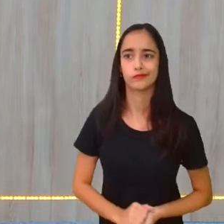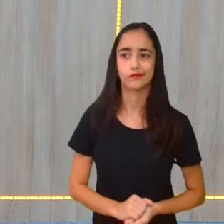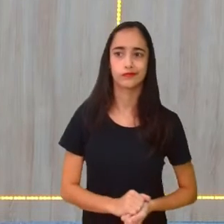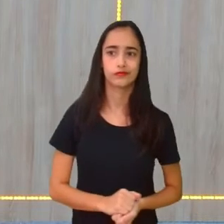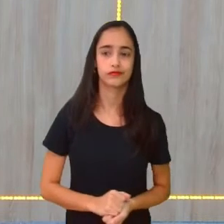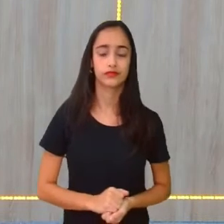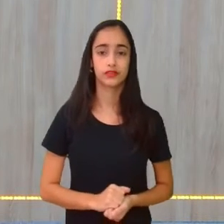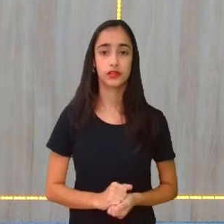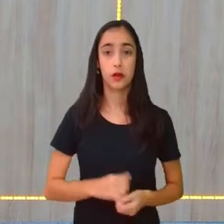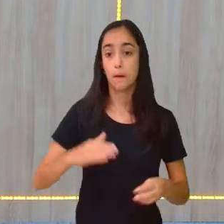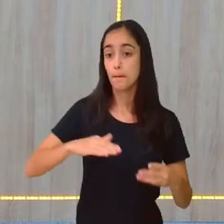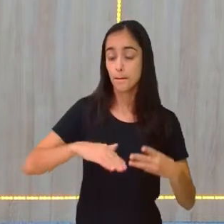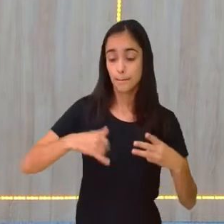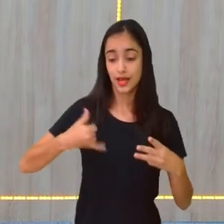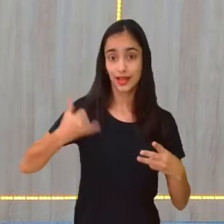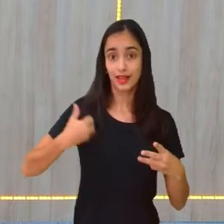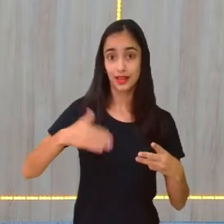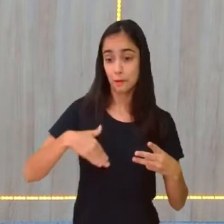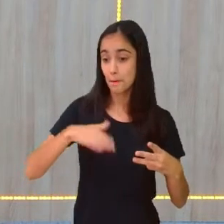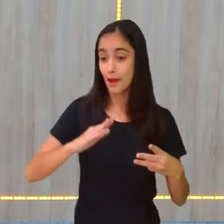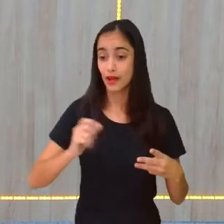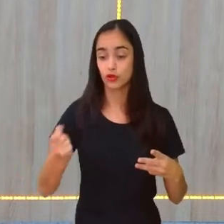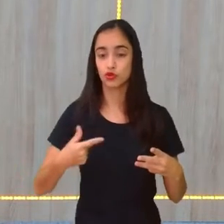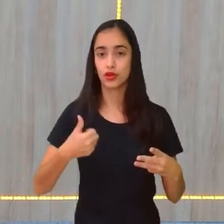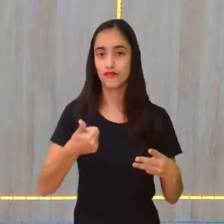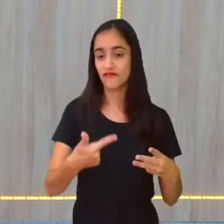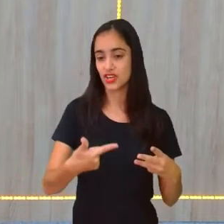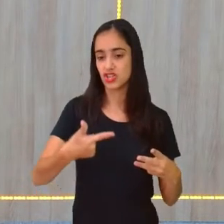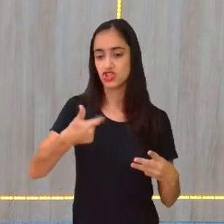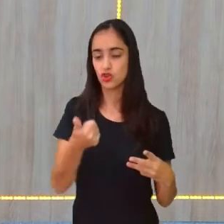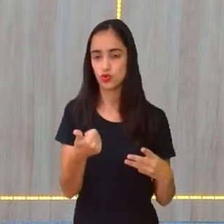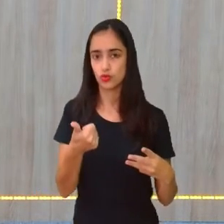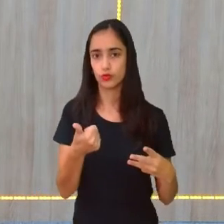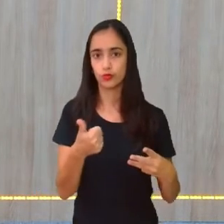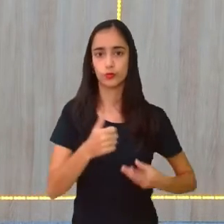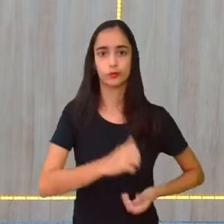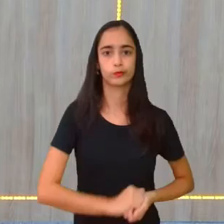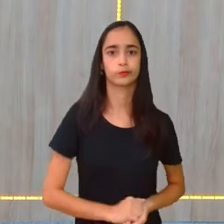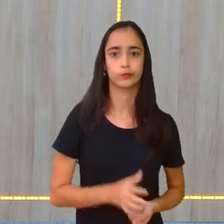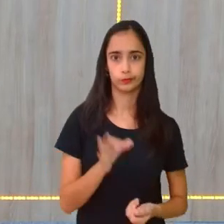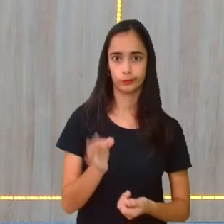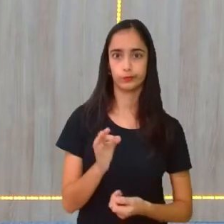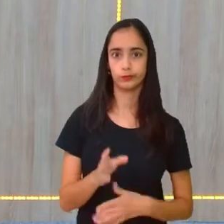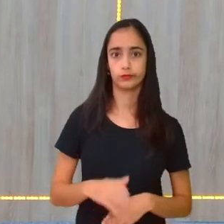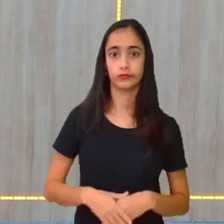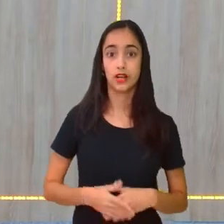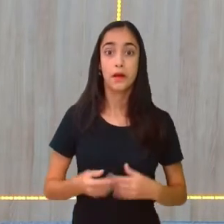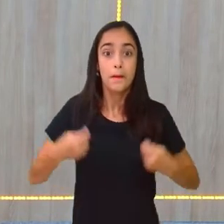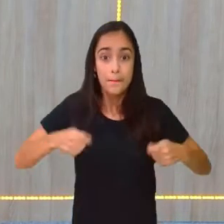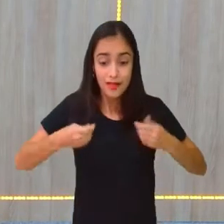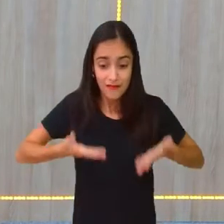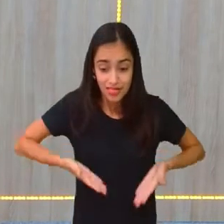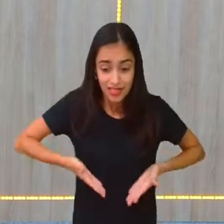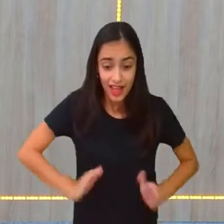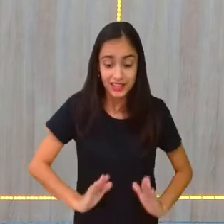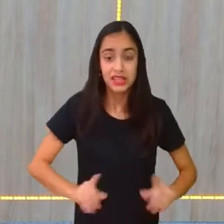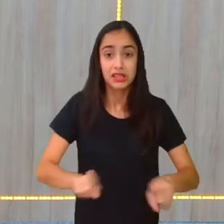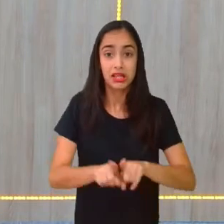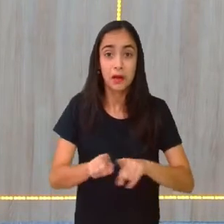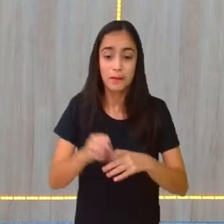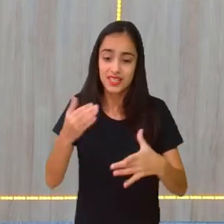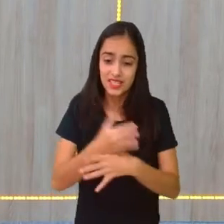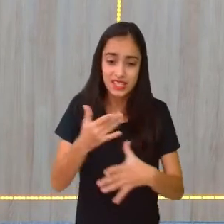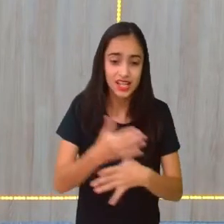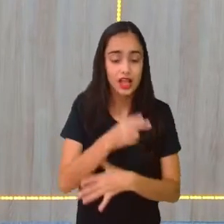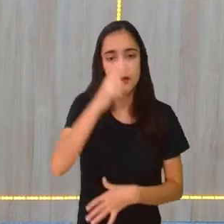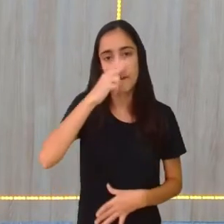então, como eu disse, somente homens livres de pai e mãe ateniense, maiores de 21 anos, nascidos na cidade de Atenas. Porque